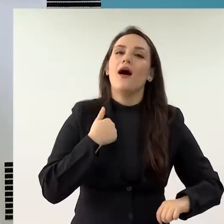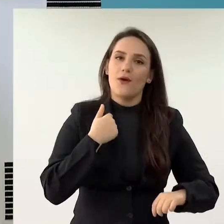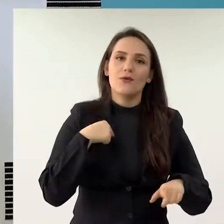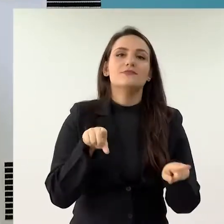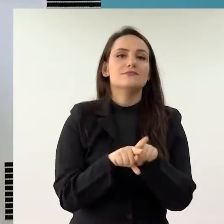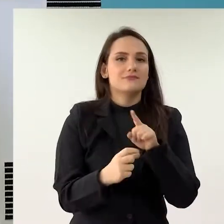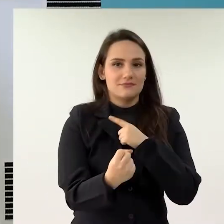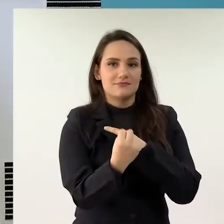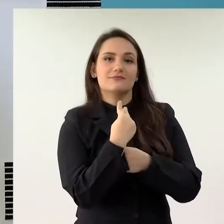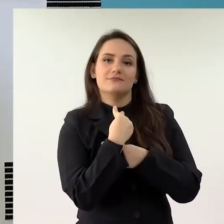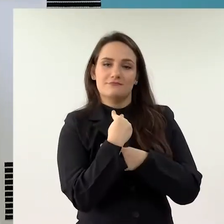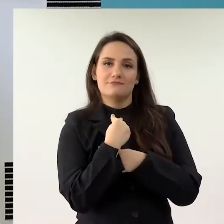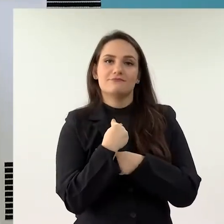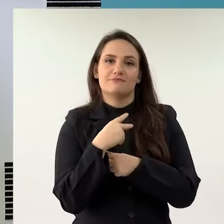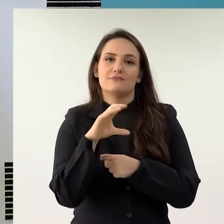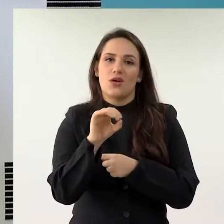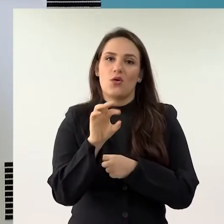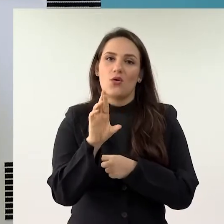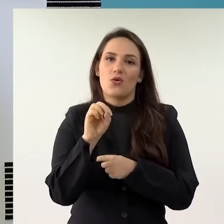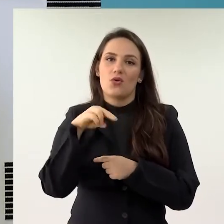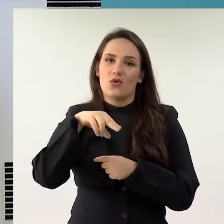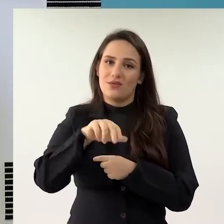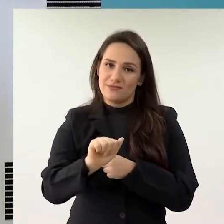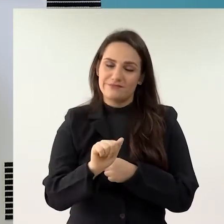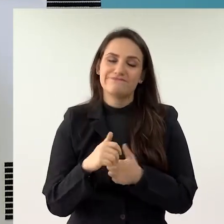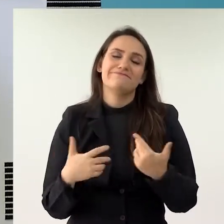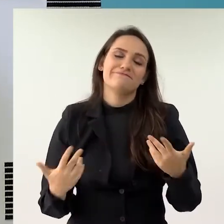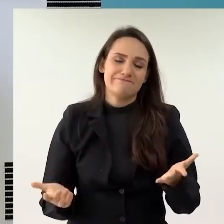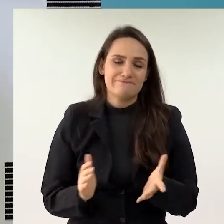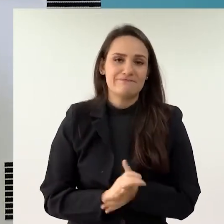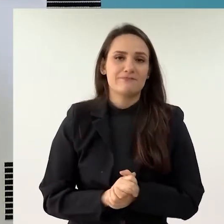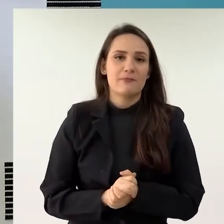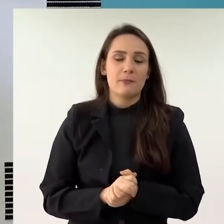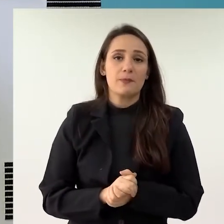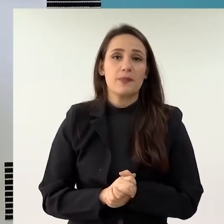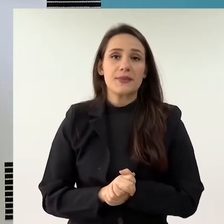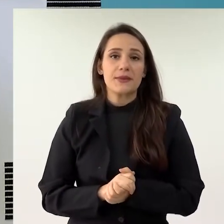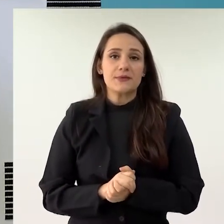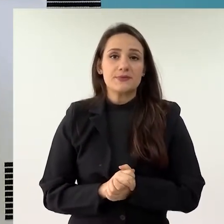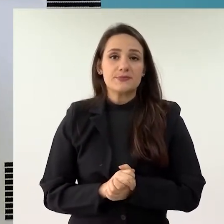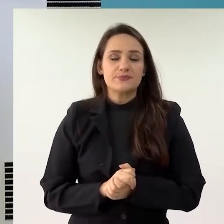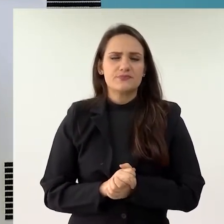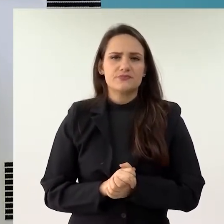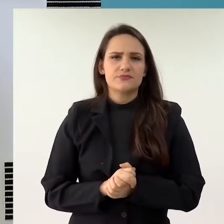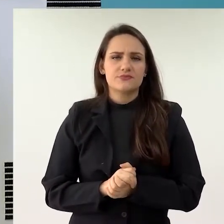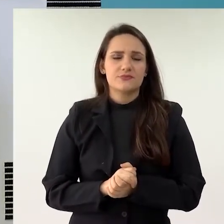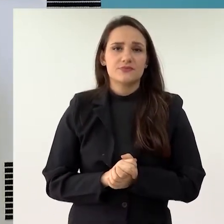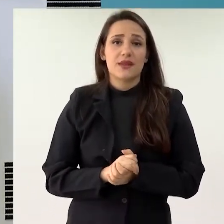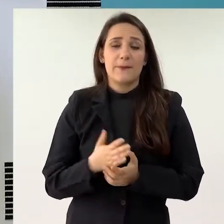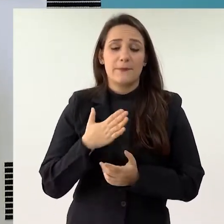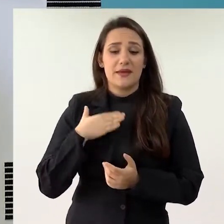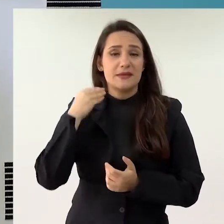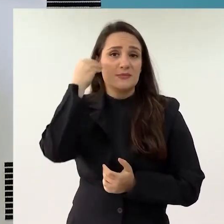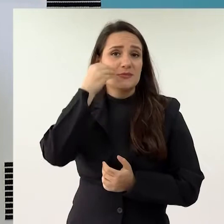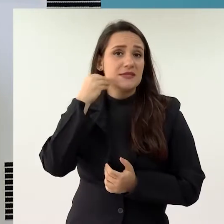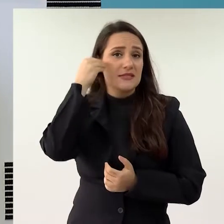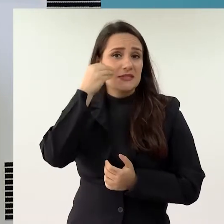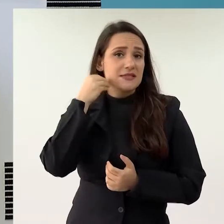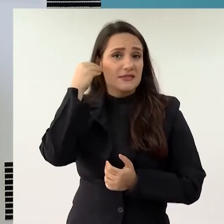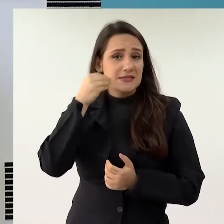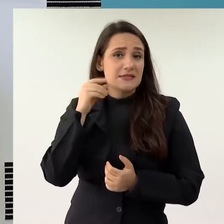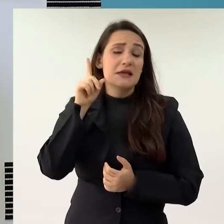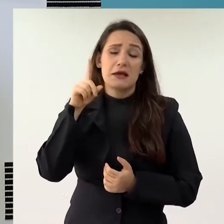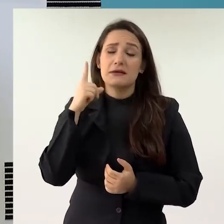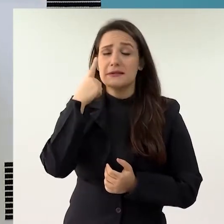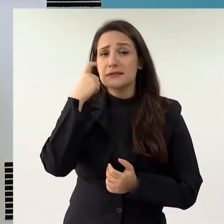também peguei a doença, né? Também peguei a doença. Por que eu digo que a minha experiência foi uma situação